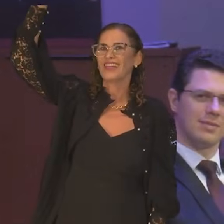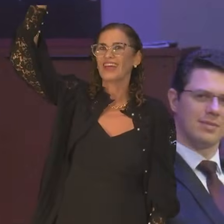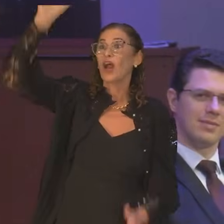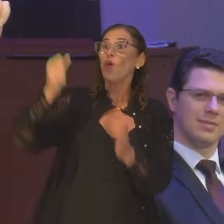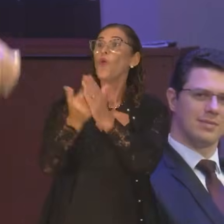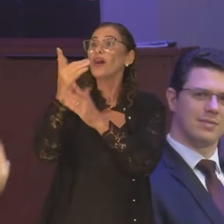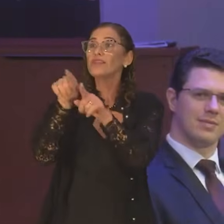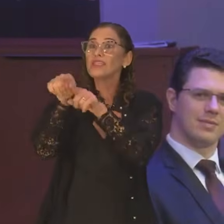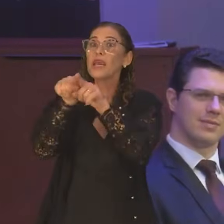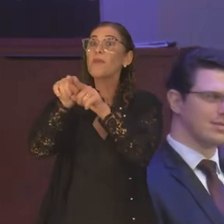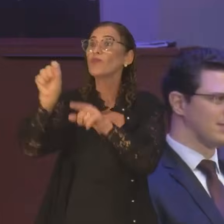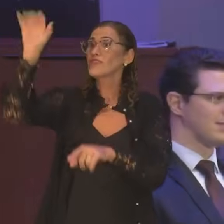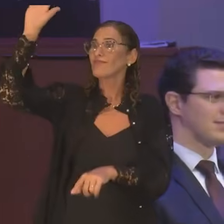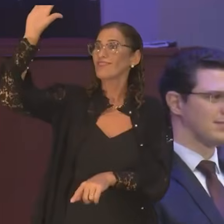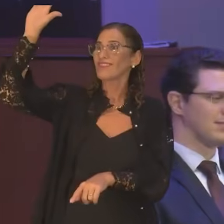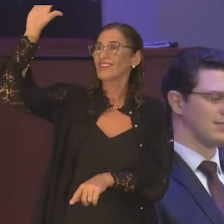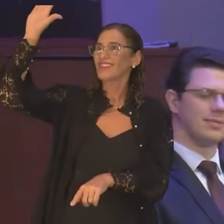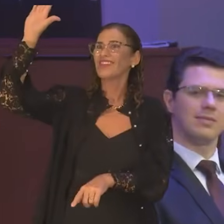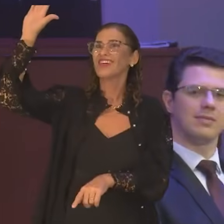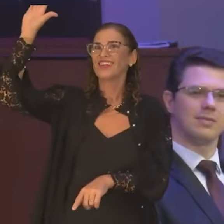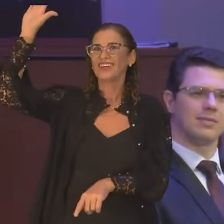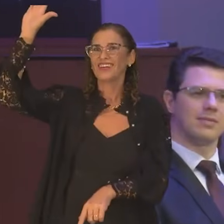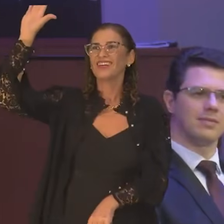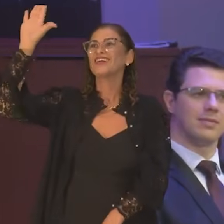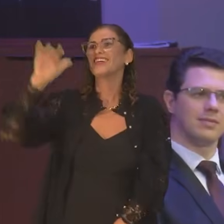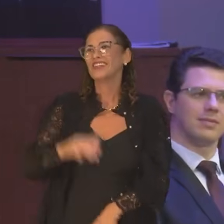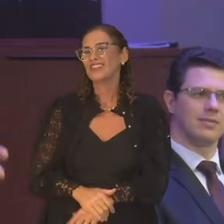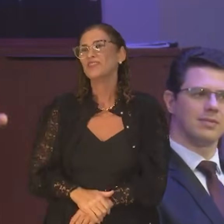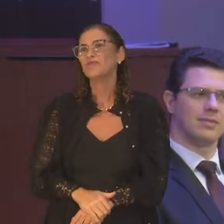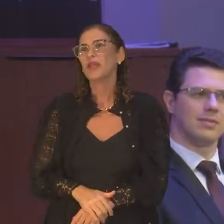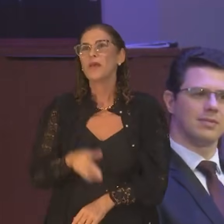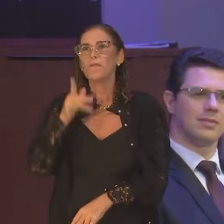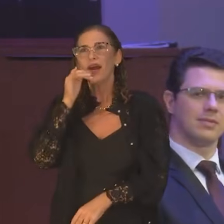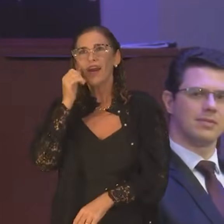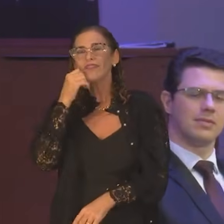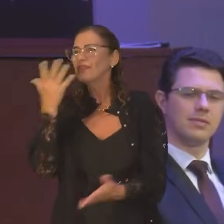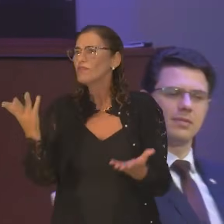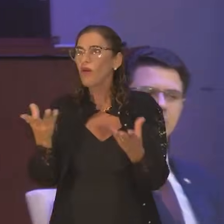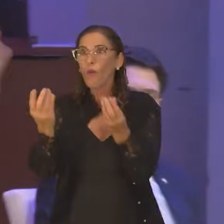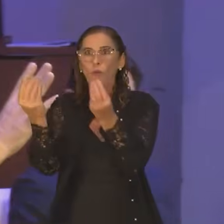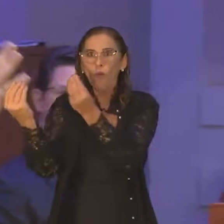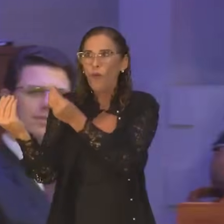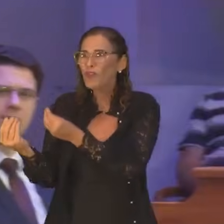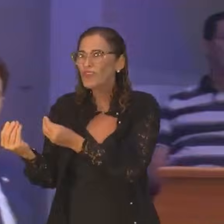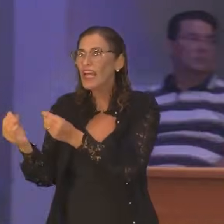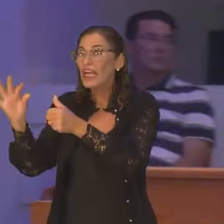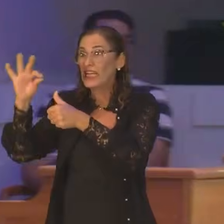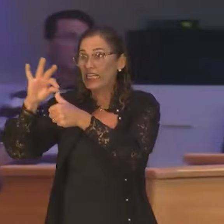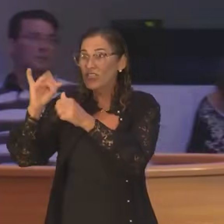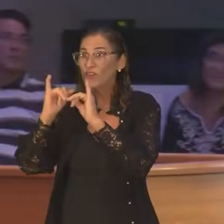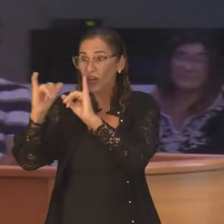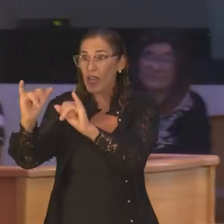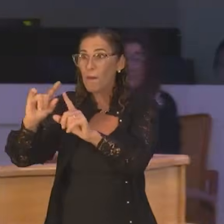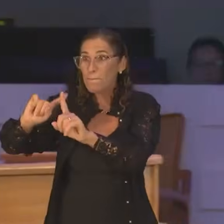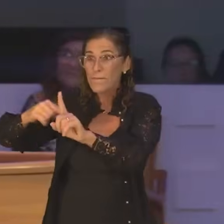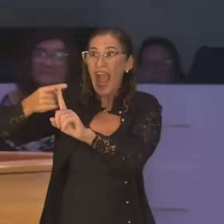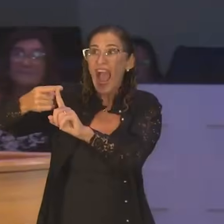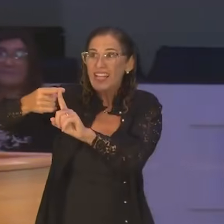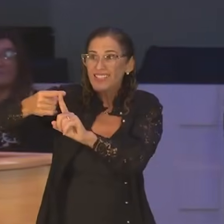Quantas irmãs eu ganhei nessa manhã? Levanta a mão. Quantos pais mais, viu? Quando Cristo disse para mim muito